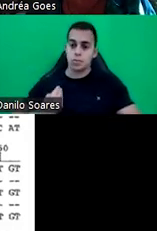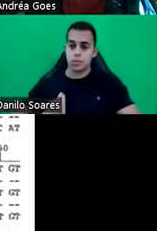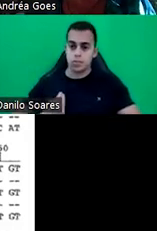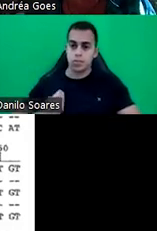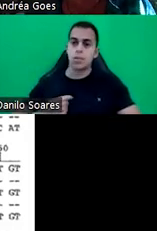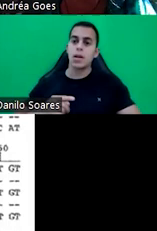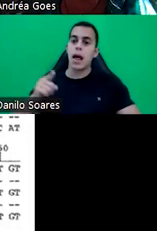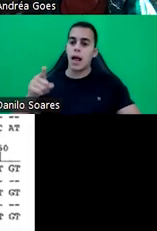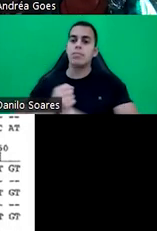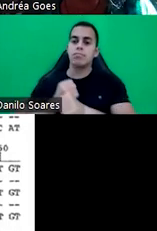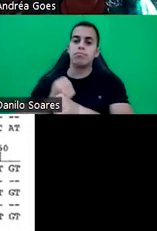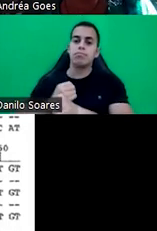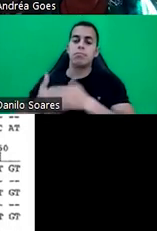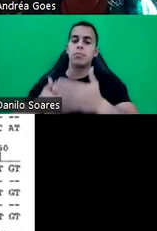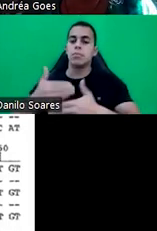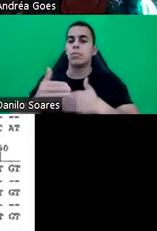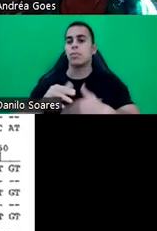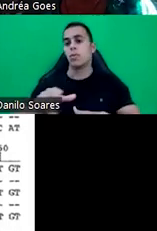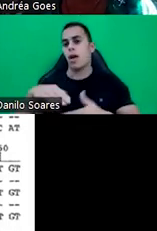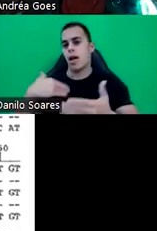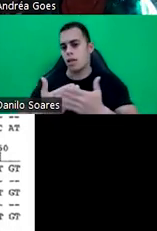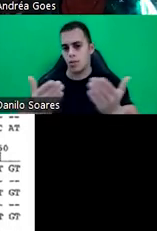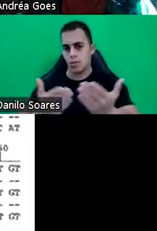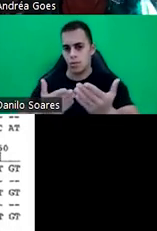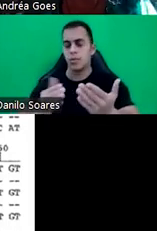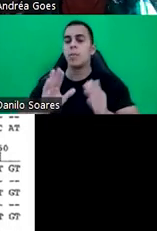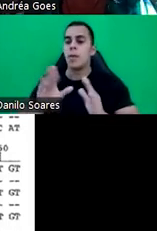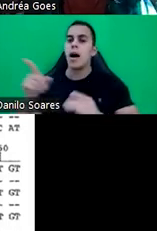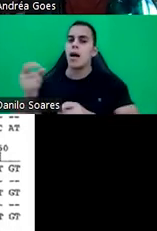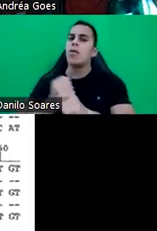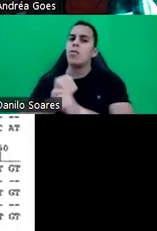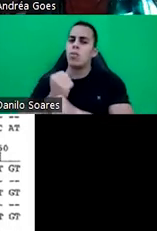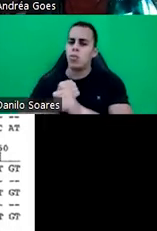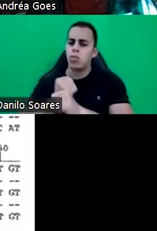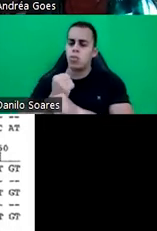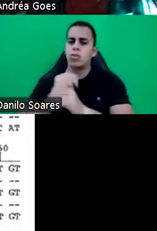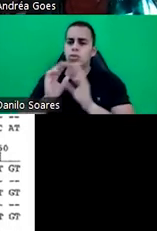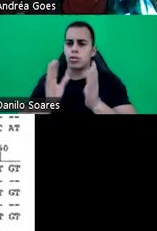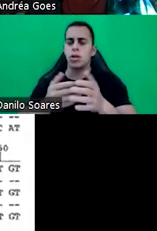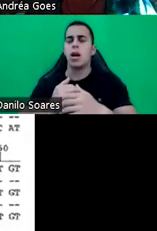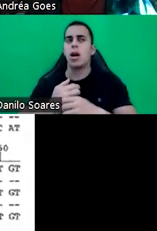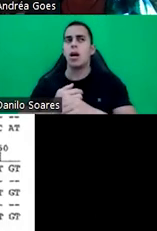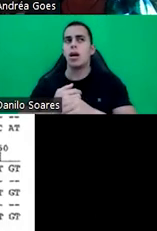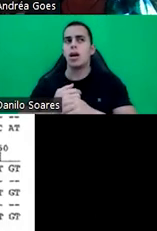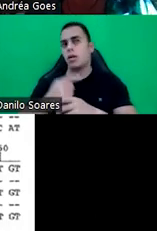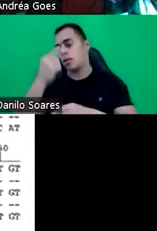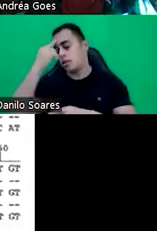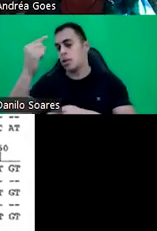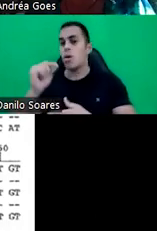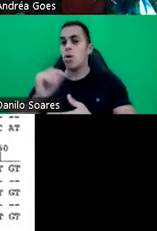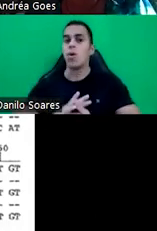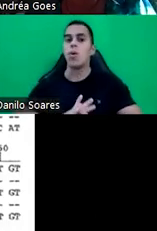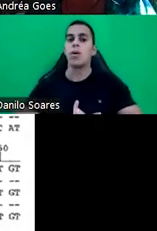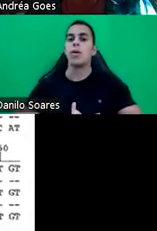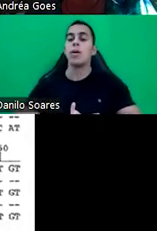ficou por muito tempo, não mais até hoje, porque já foi elucidado, mas por muitos anos, a ideia de que a princesa,